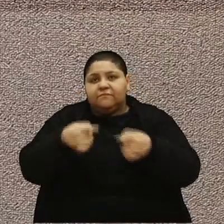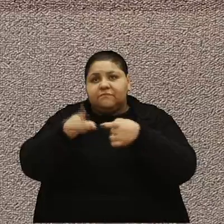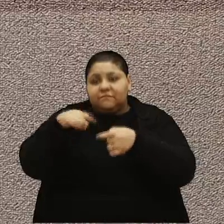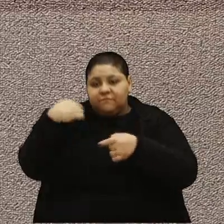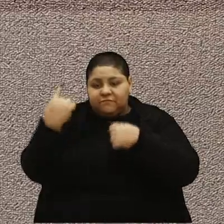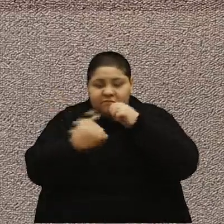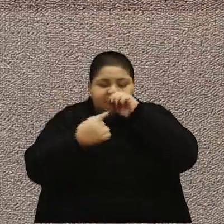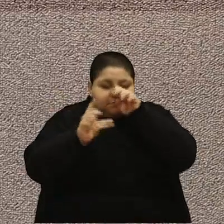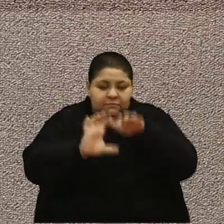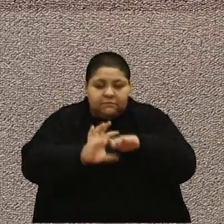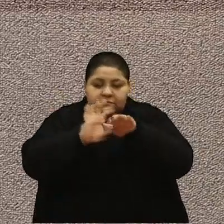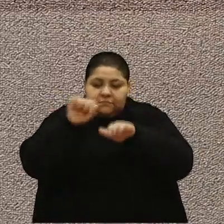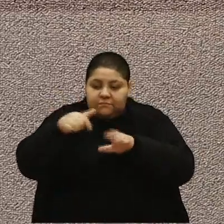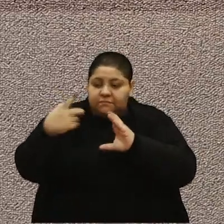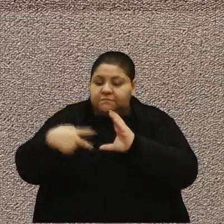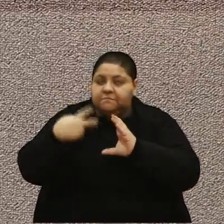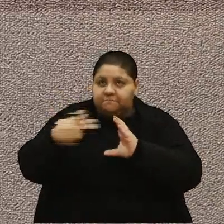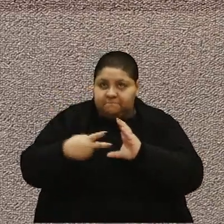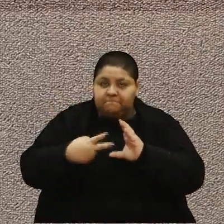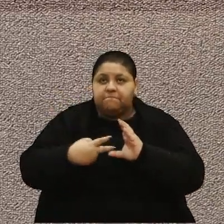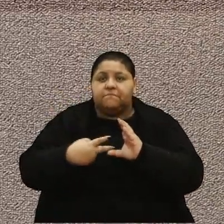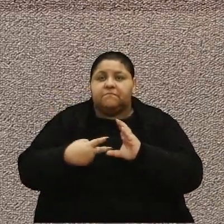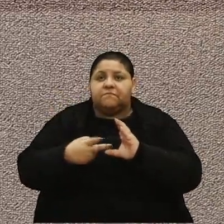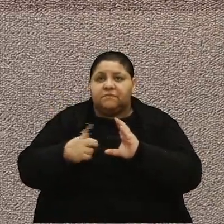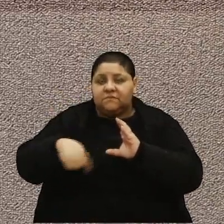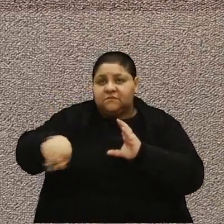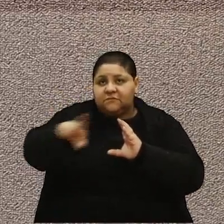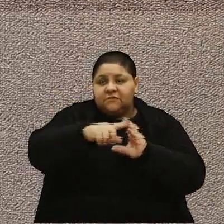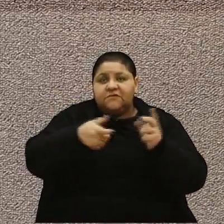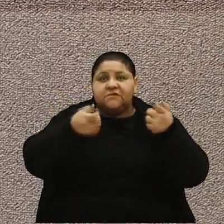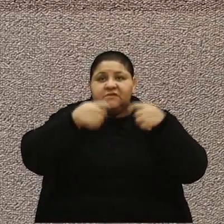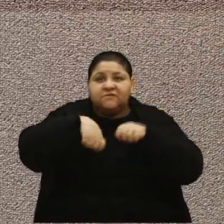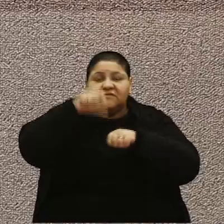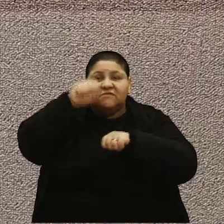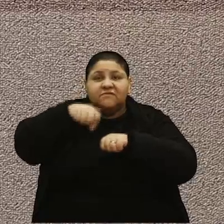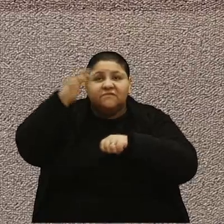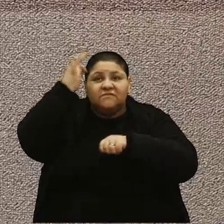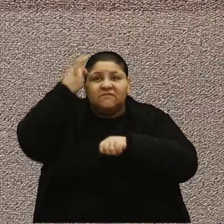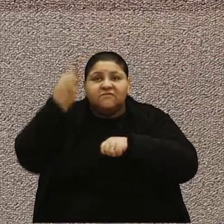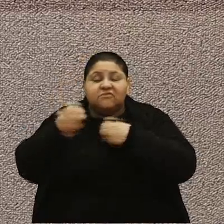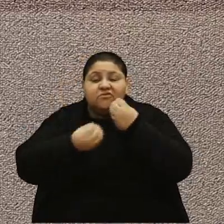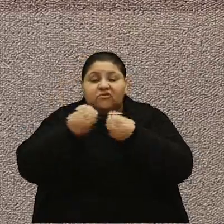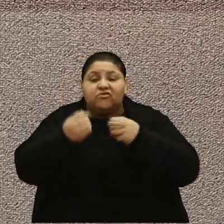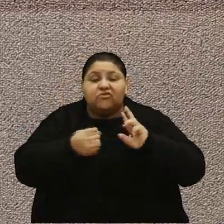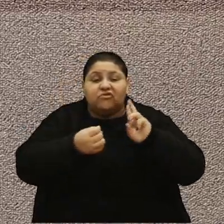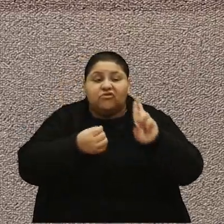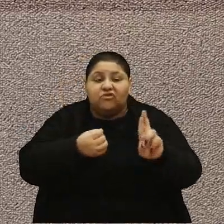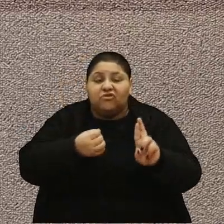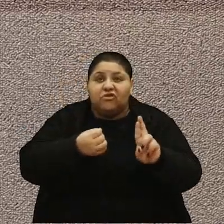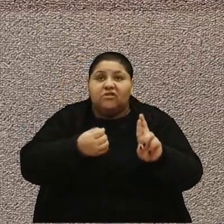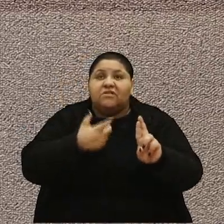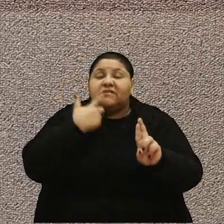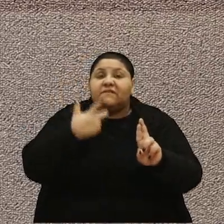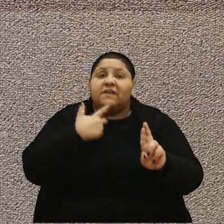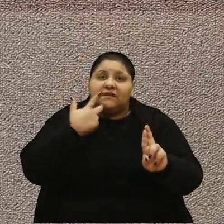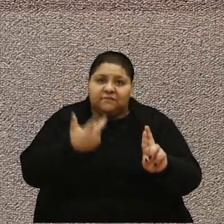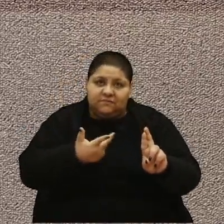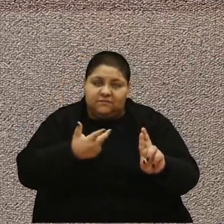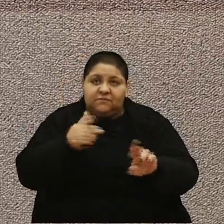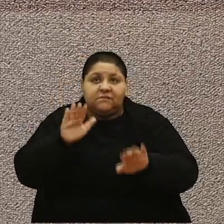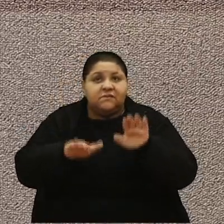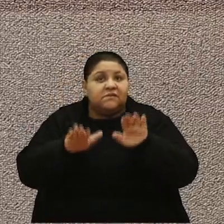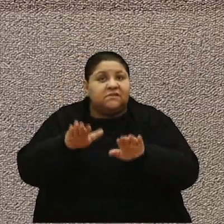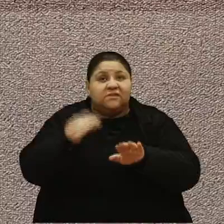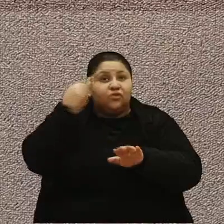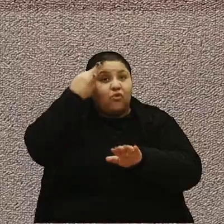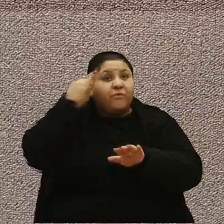como lideranças aqui na Câmara de Vereadores, nós precisamos sim ter noção do que representa a nossa extensão de fala. Às vezes a gente não tem